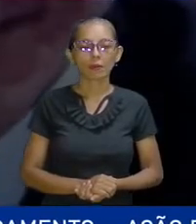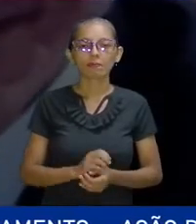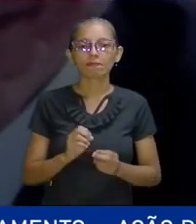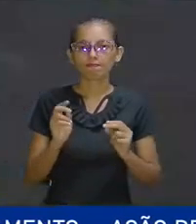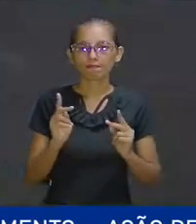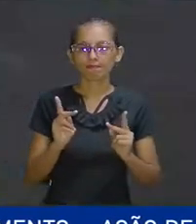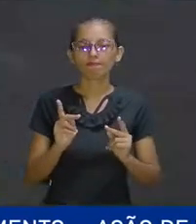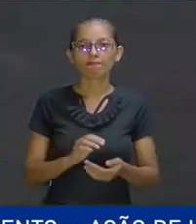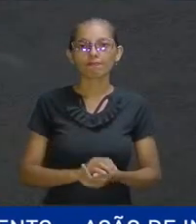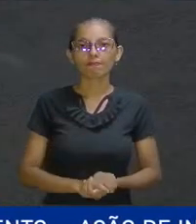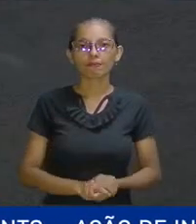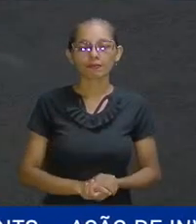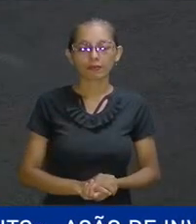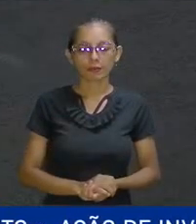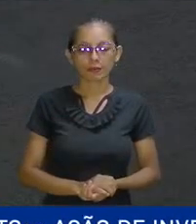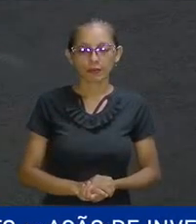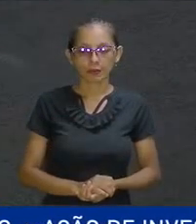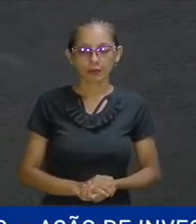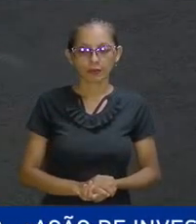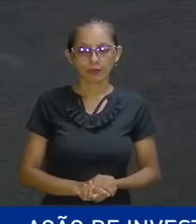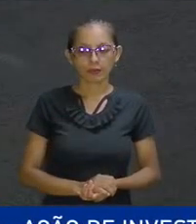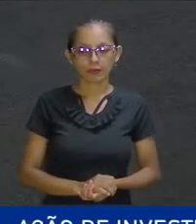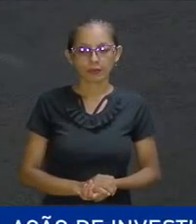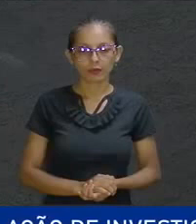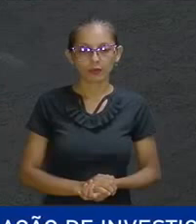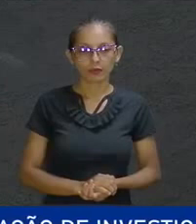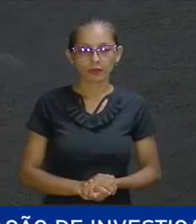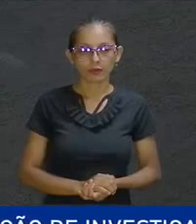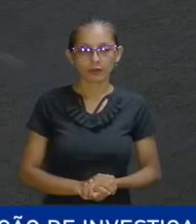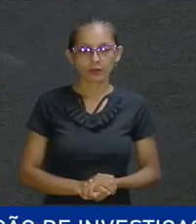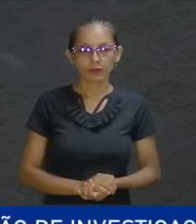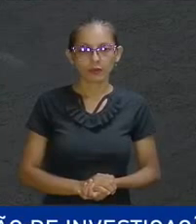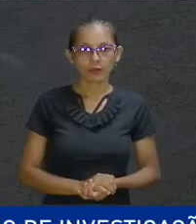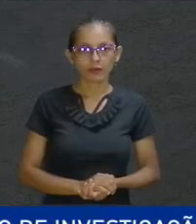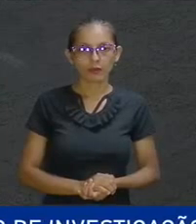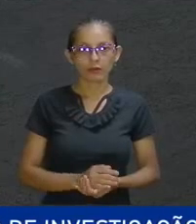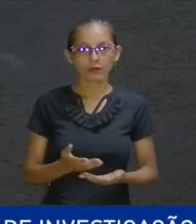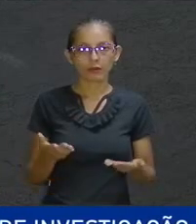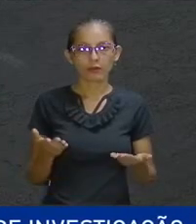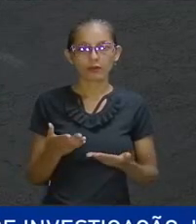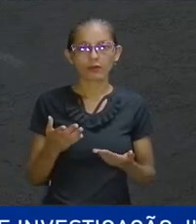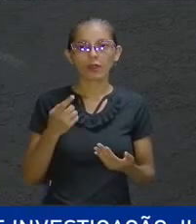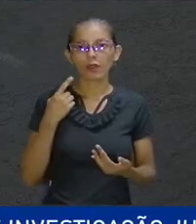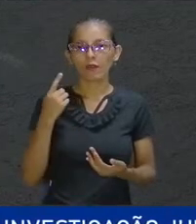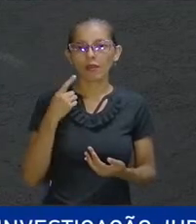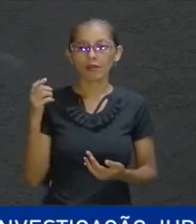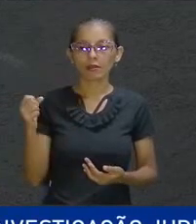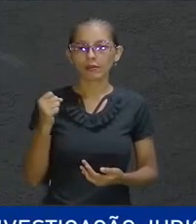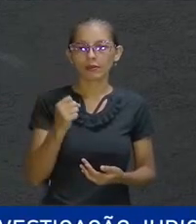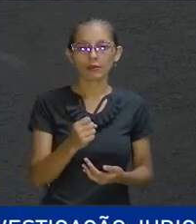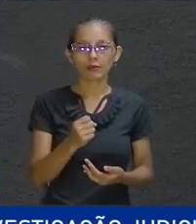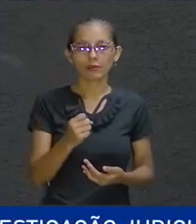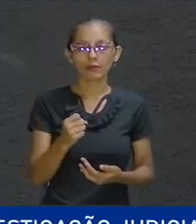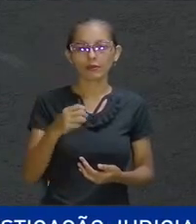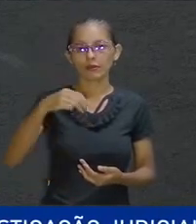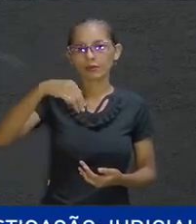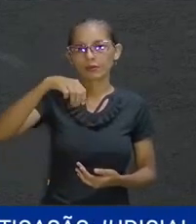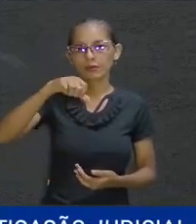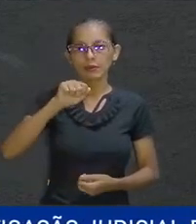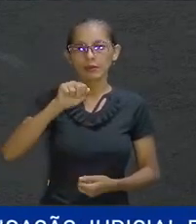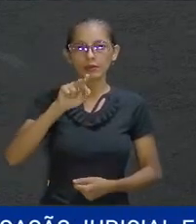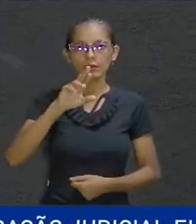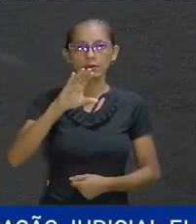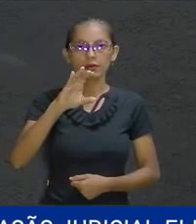Excelência. Obrigado, doutor Exílio. Vamos passar a palavra incontinente ao doutor Marcelo Ferreira Leal, que está aqui conosco. O